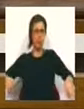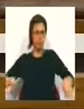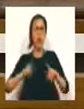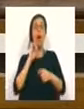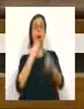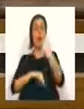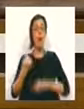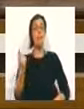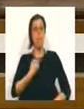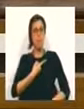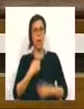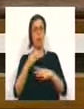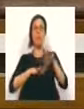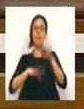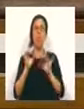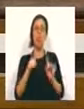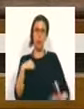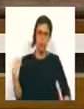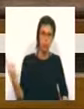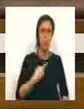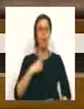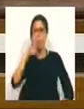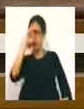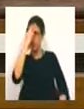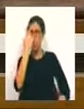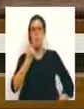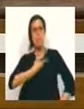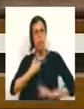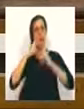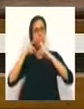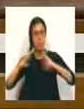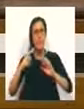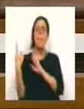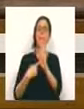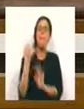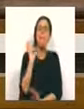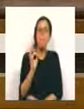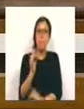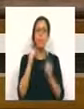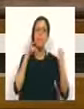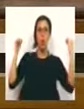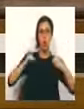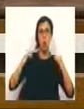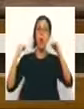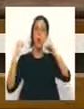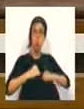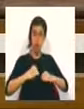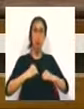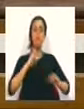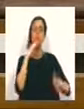as quais devemos desenvolver todos os esforços para encontrar os necessários consensos e